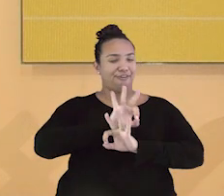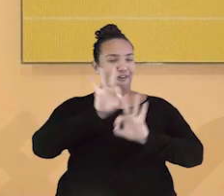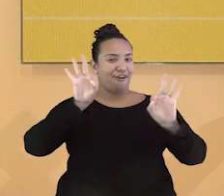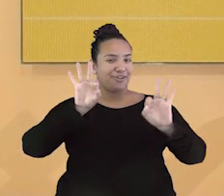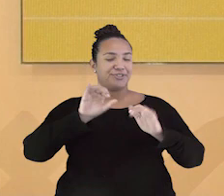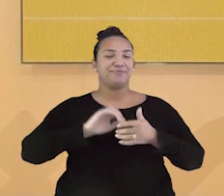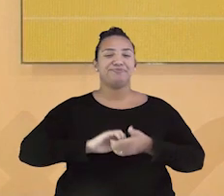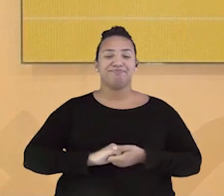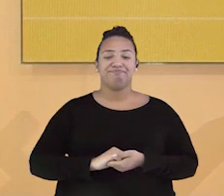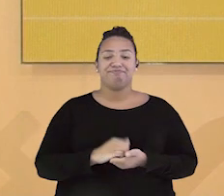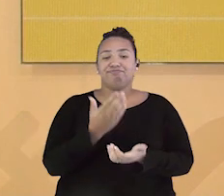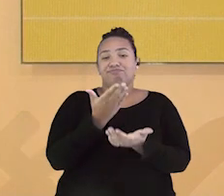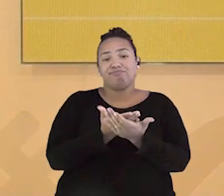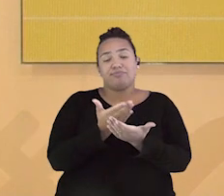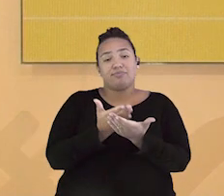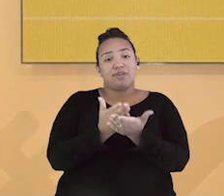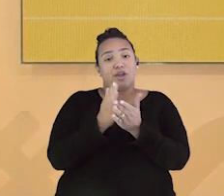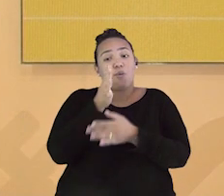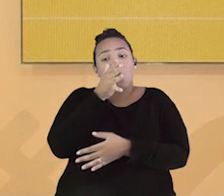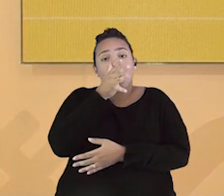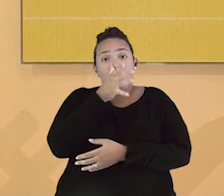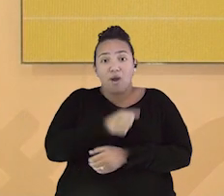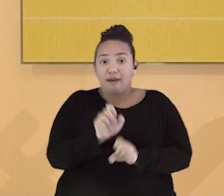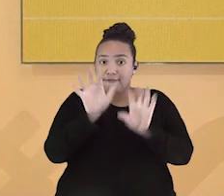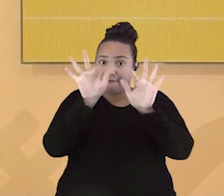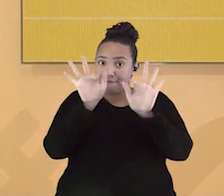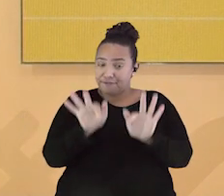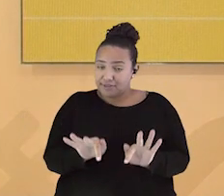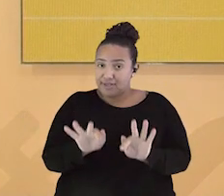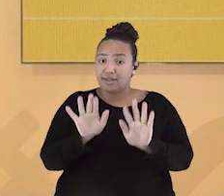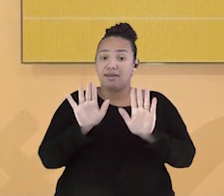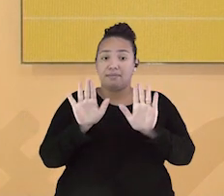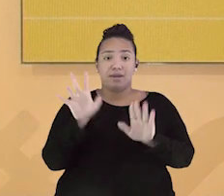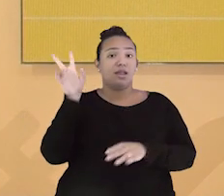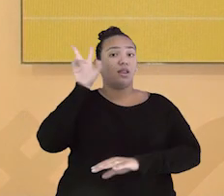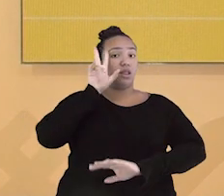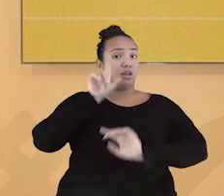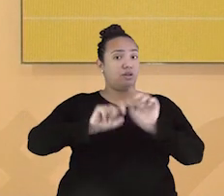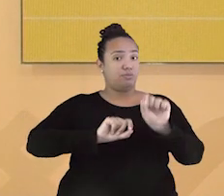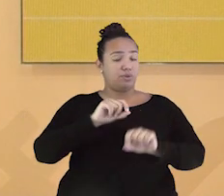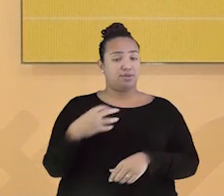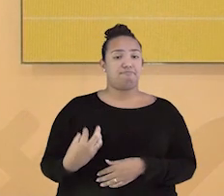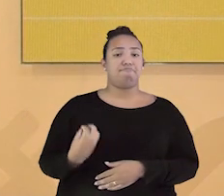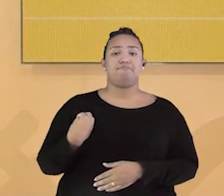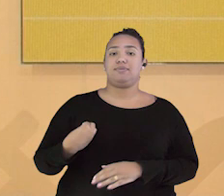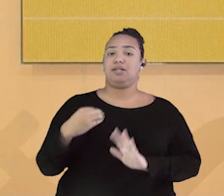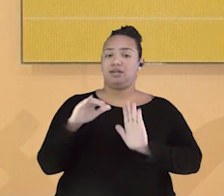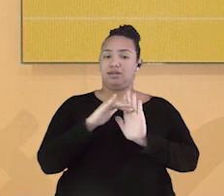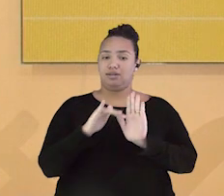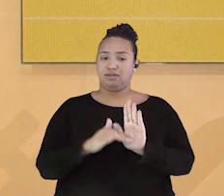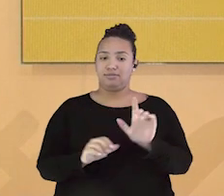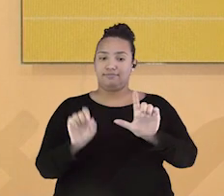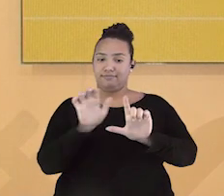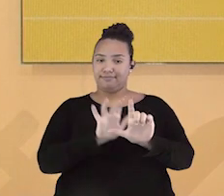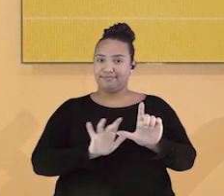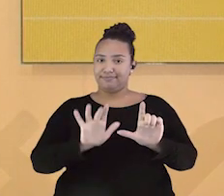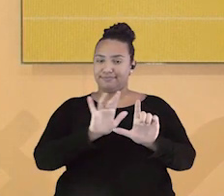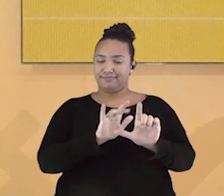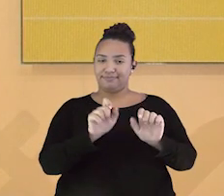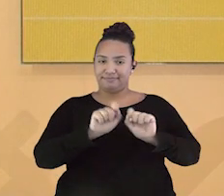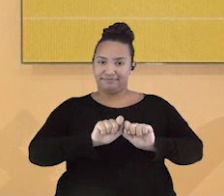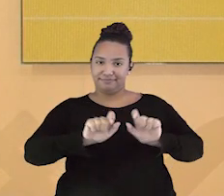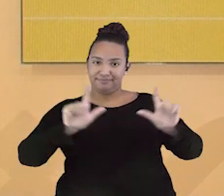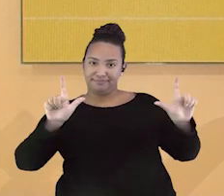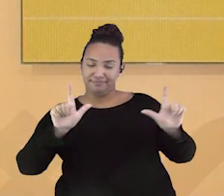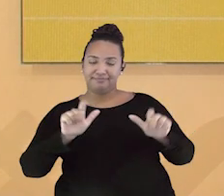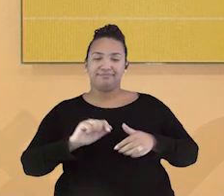Estamos quase no final da aula de hoje. Então, não se esqueça de registrar a sua presença através do QR Code que está aparecendo aí na